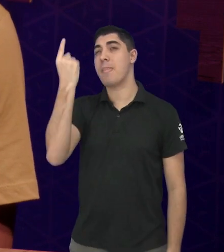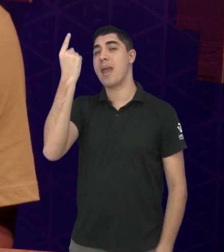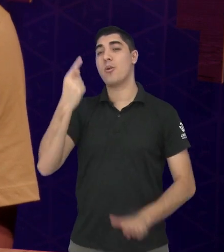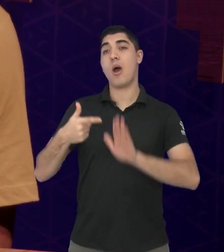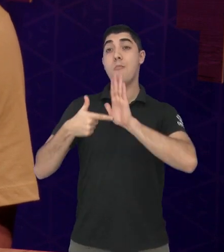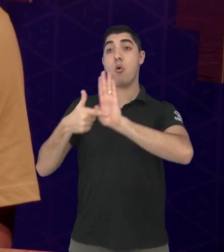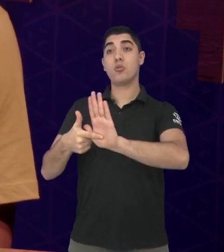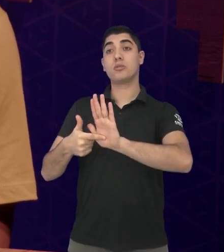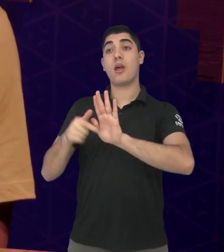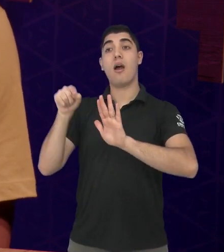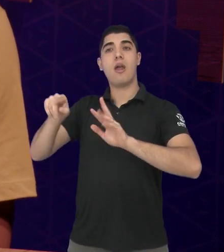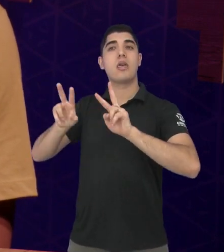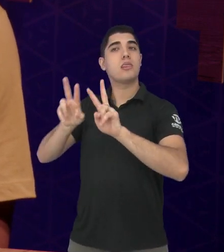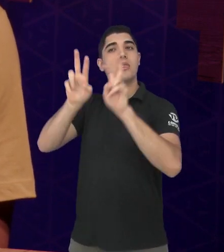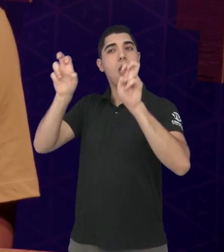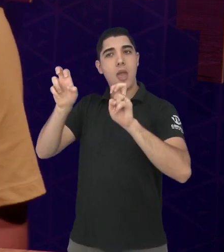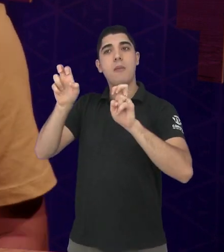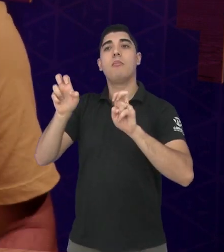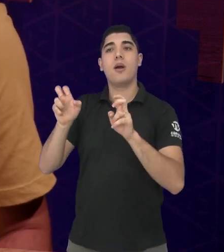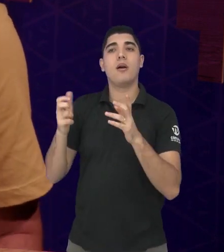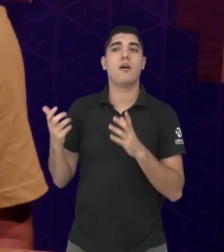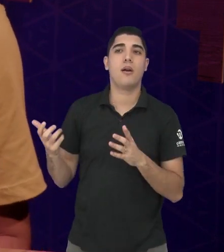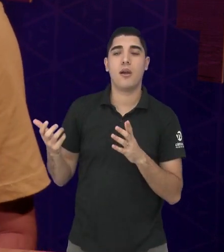a abordar esse lance de